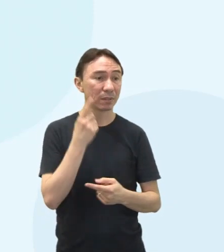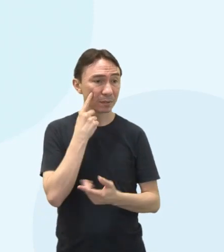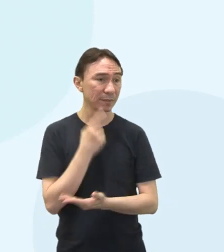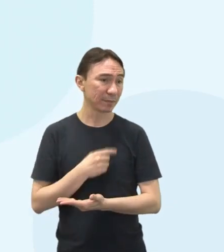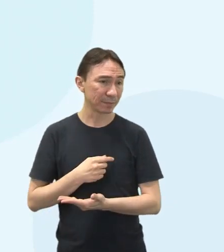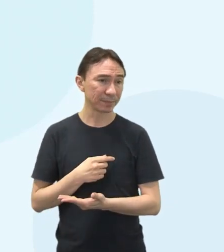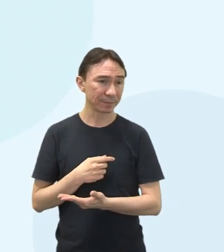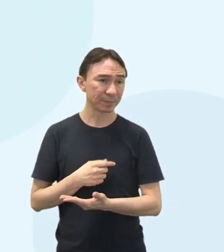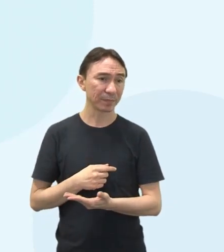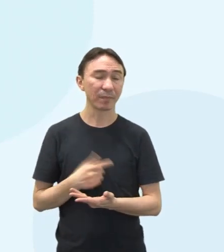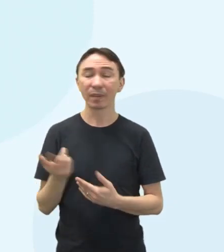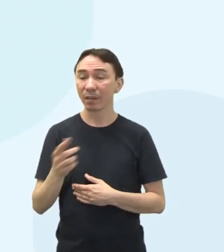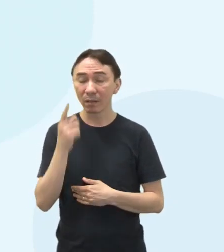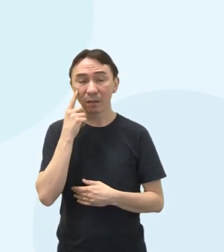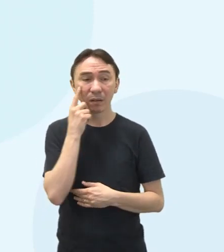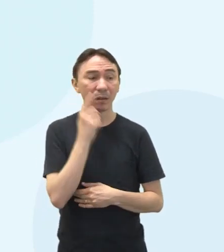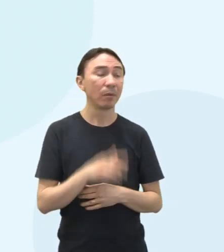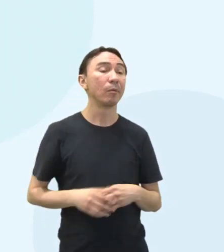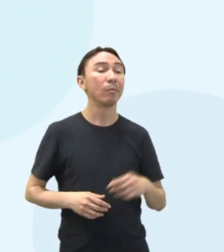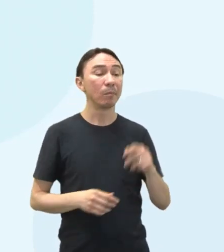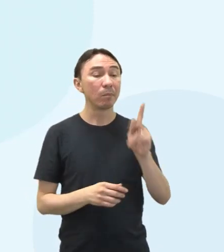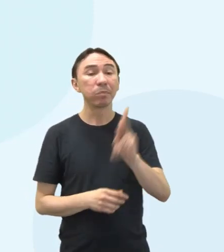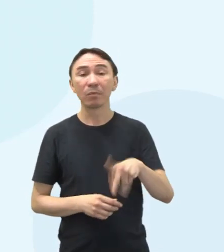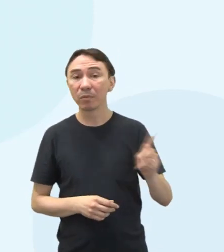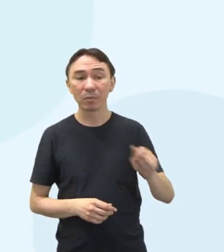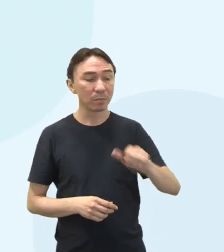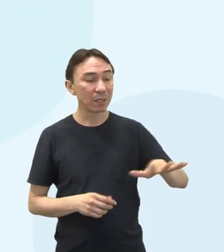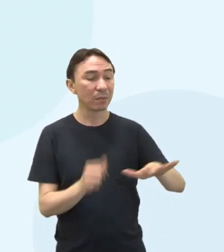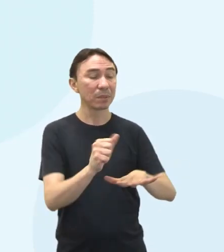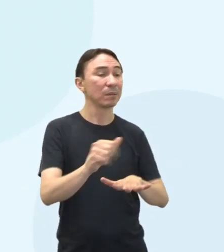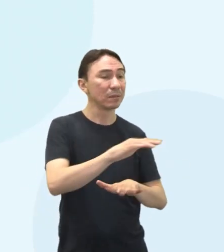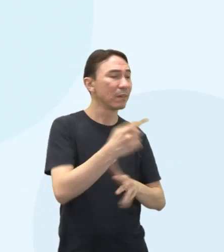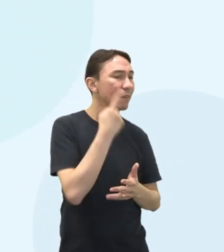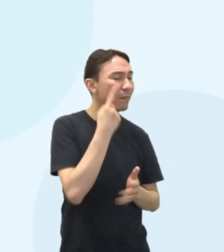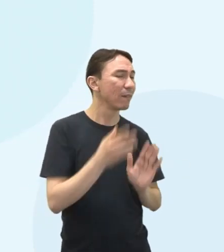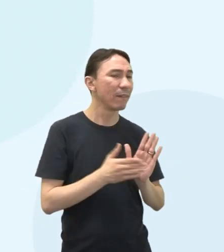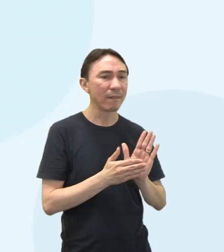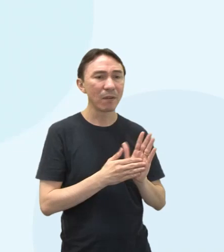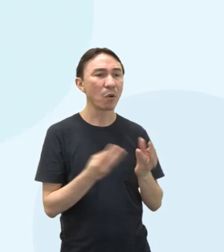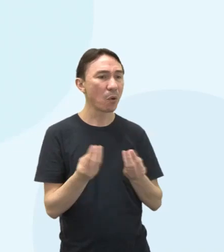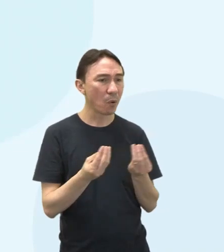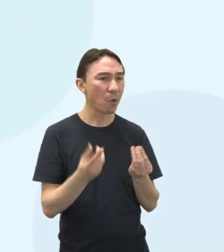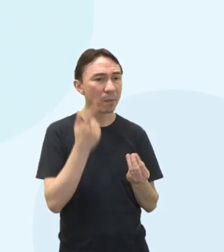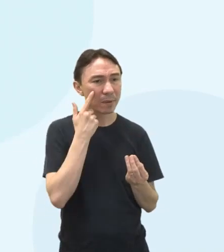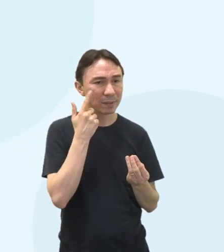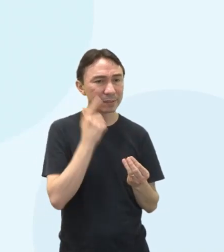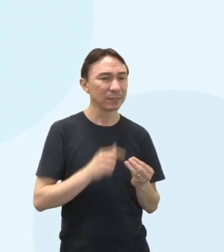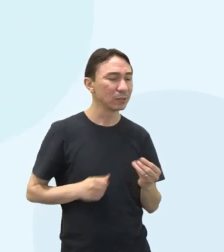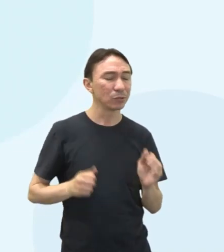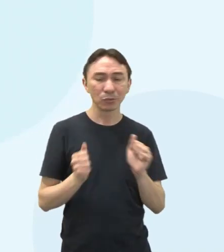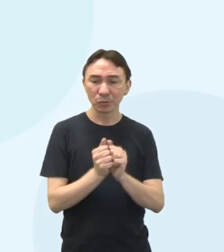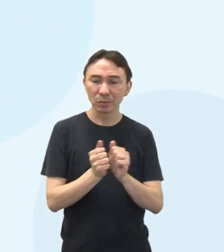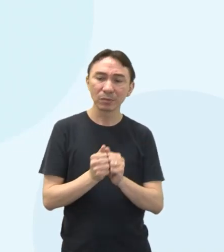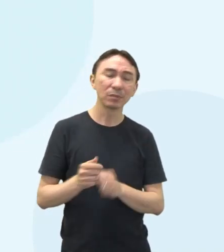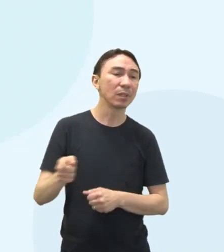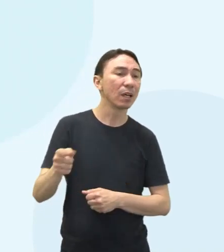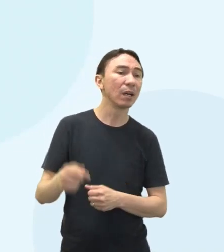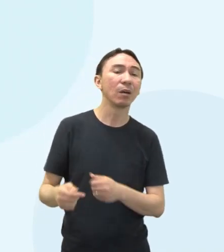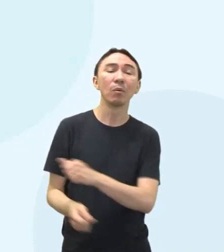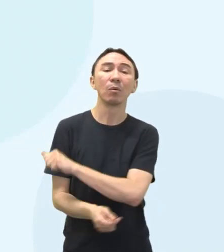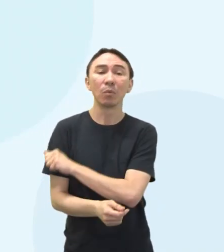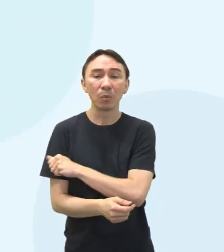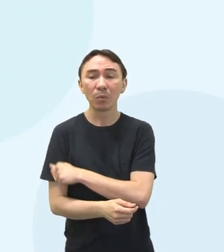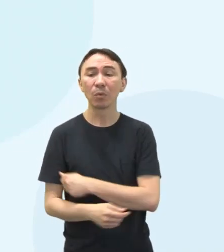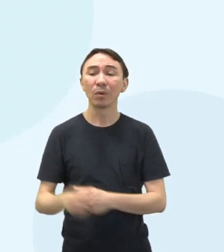de todas as áreas da diversas ferramentas de avaliação né porque a gente precisa também avaliar os